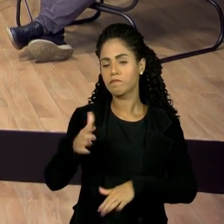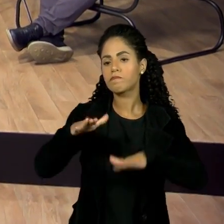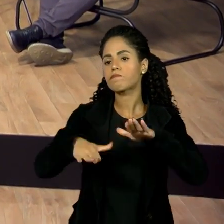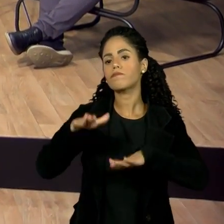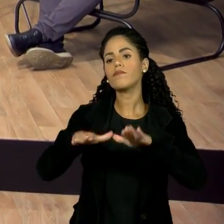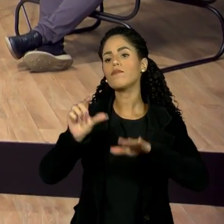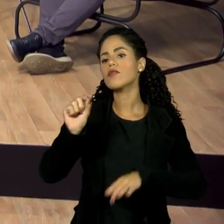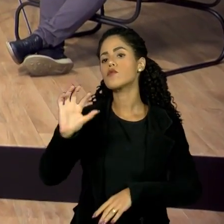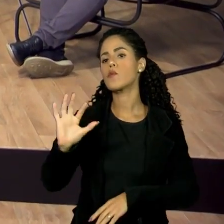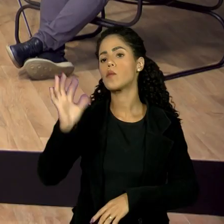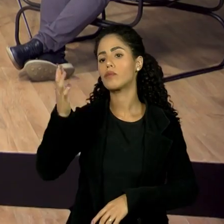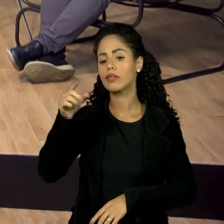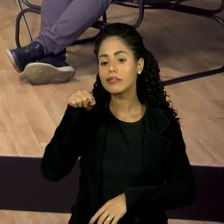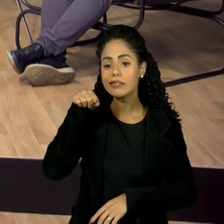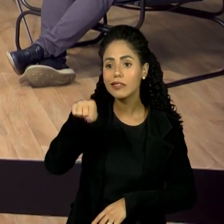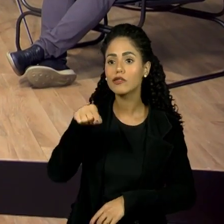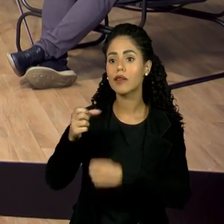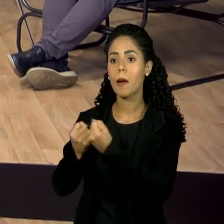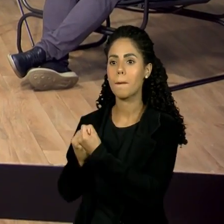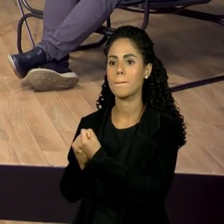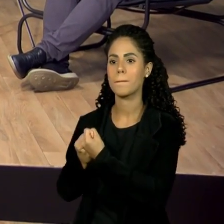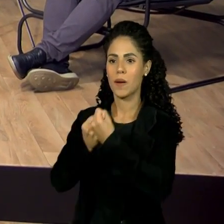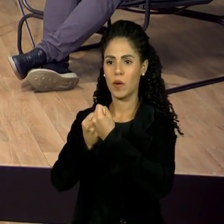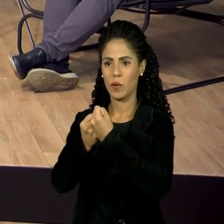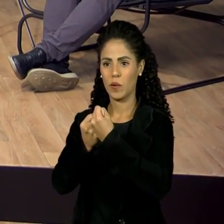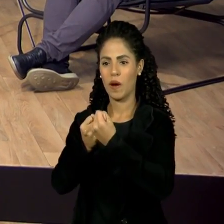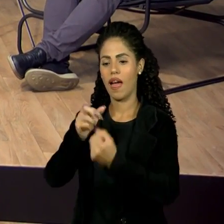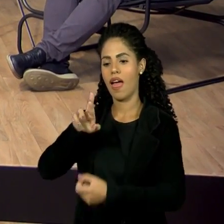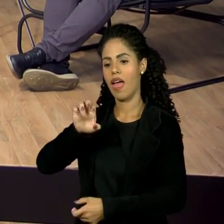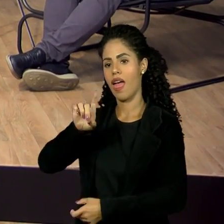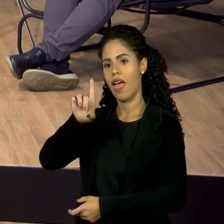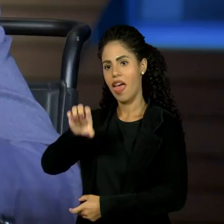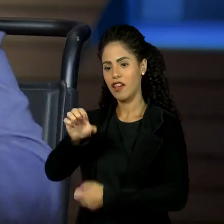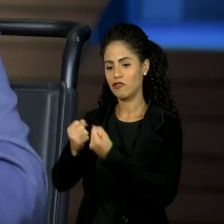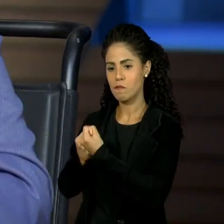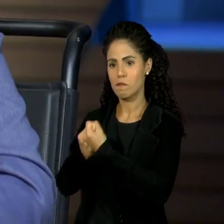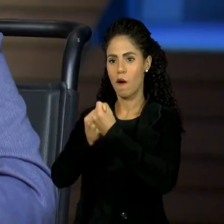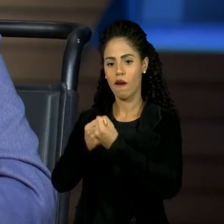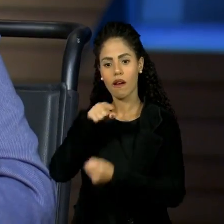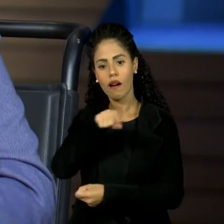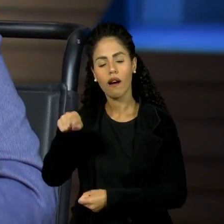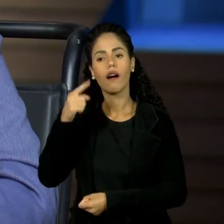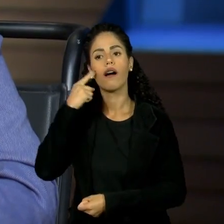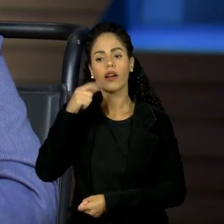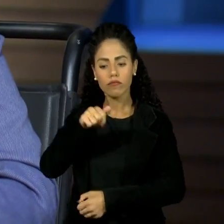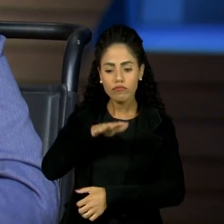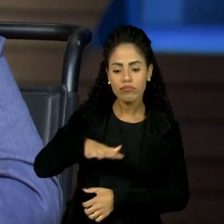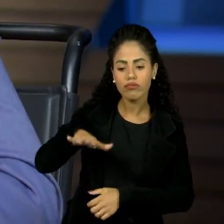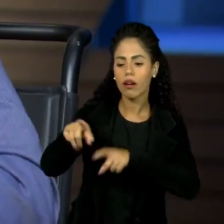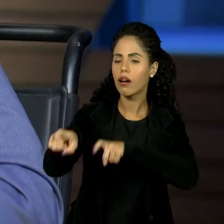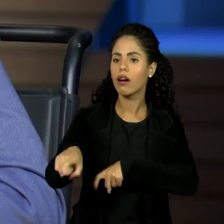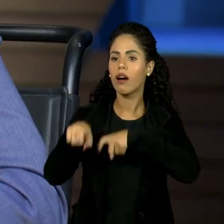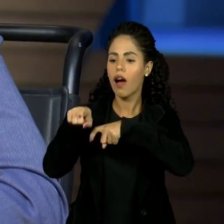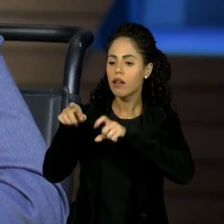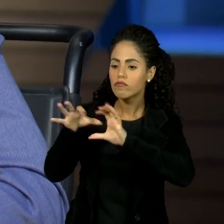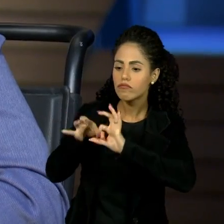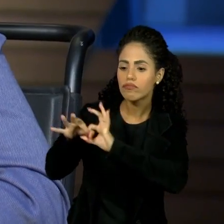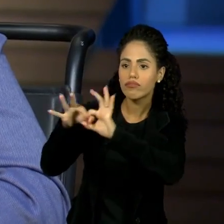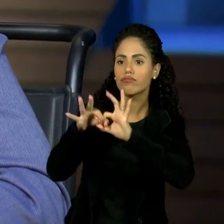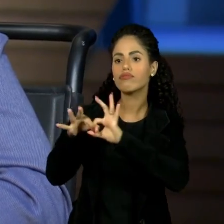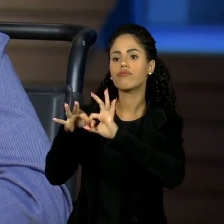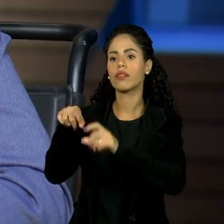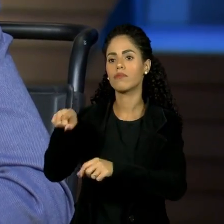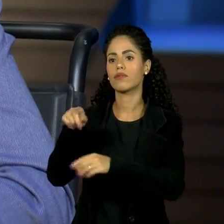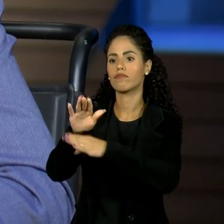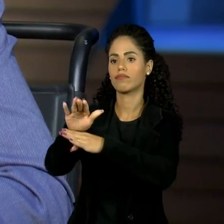na verdade, essa rede de apoio que a cidade menor, que a zona rural proporciona, esse lugar maior não